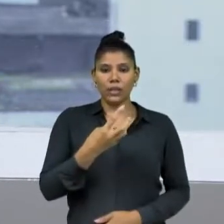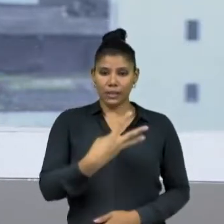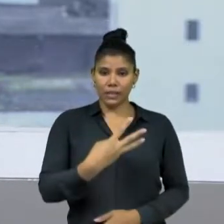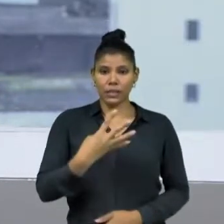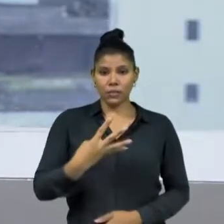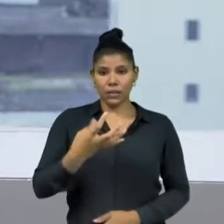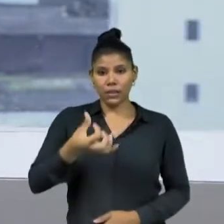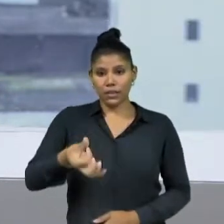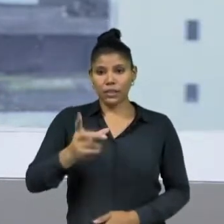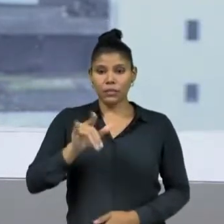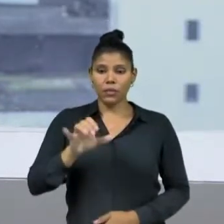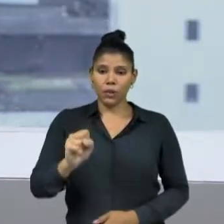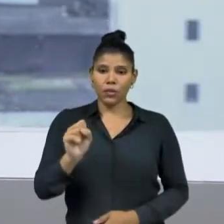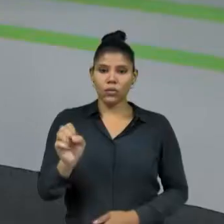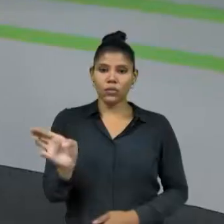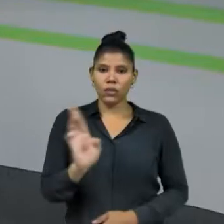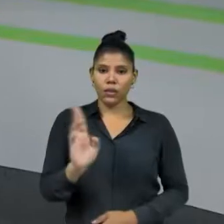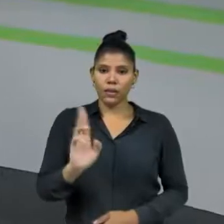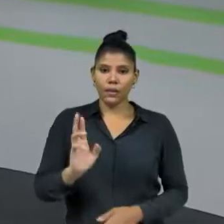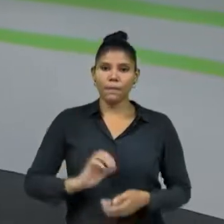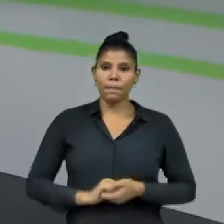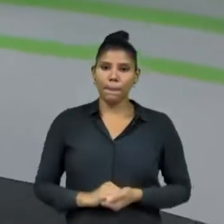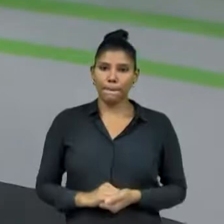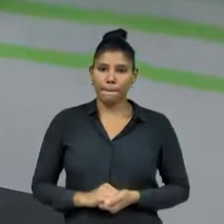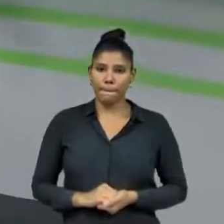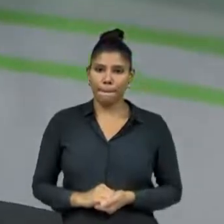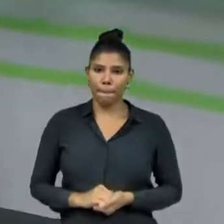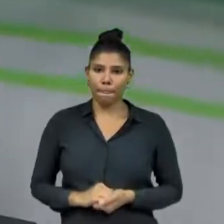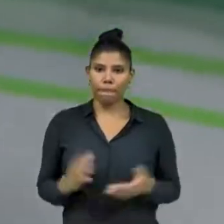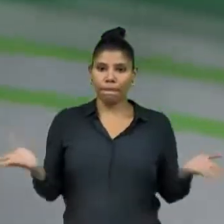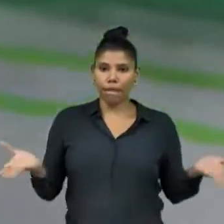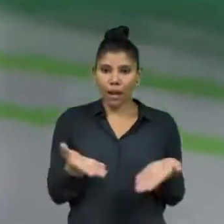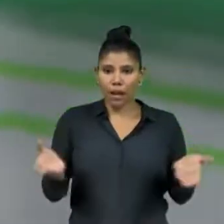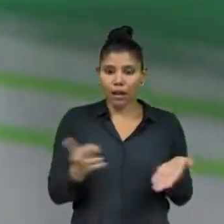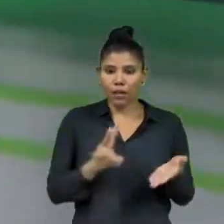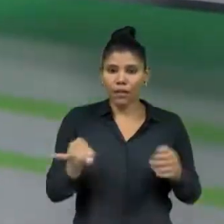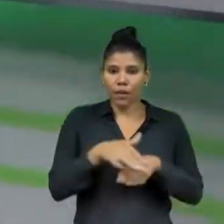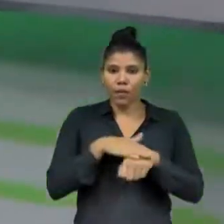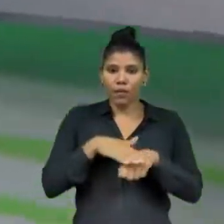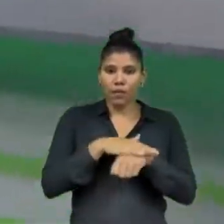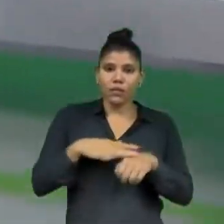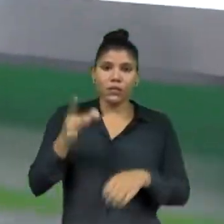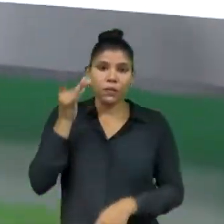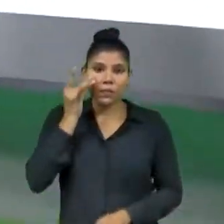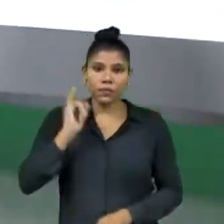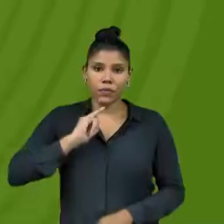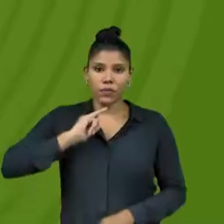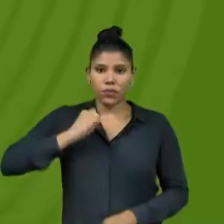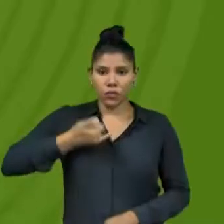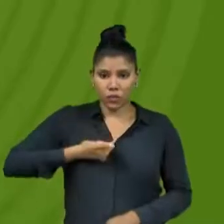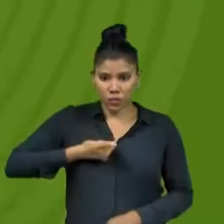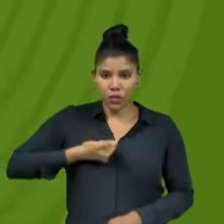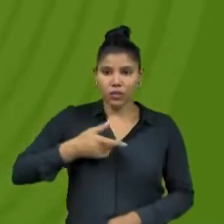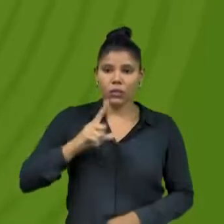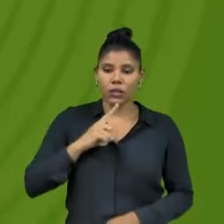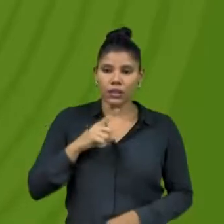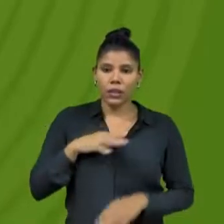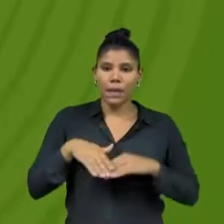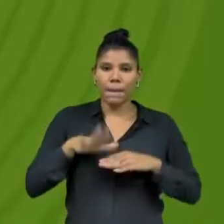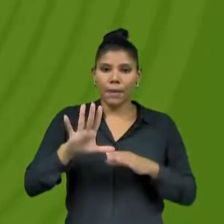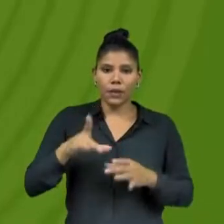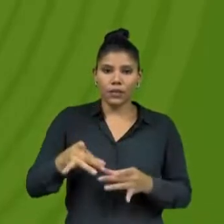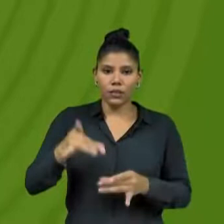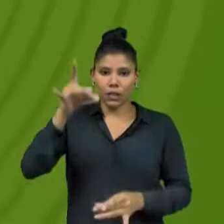reais no varejo local. Agora a gente vai conversar ao vivo com o repórter Jânio Alves, que tem mais detalhes